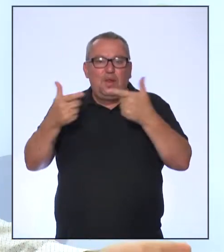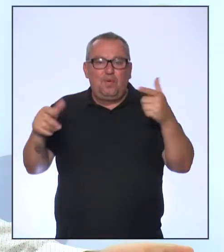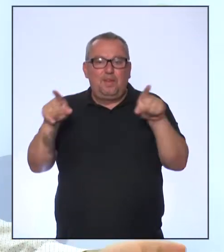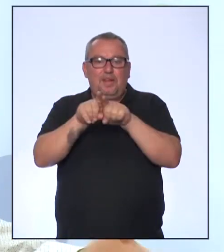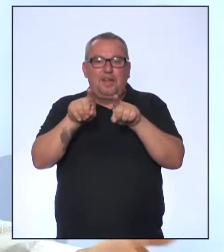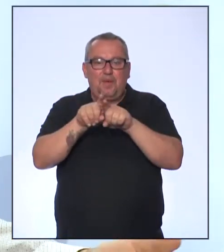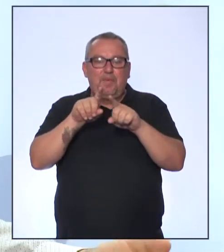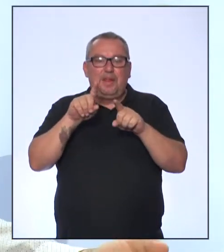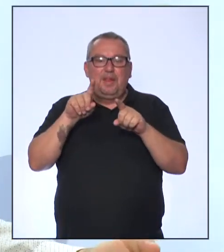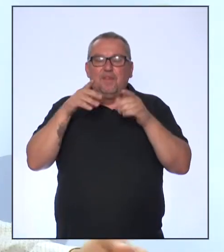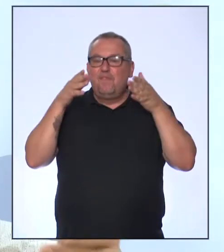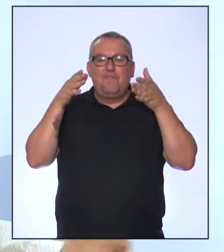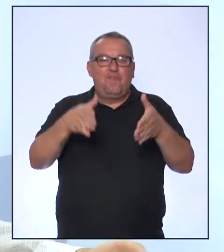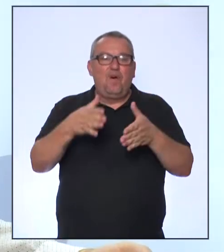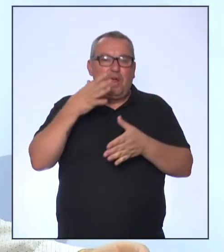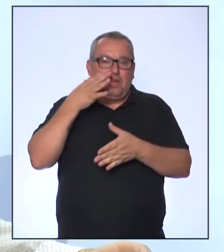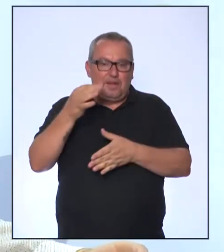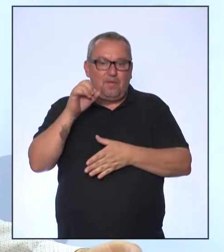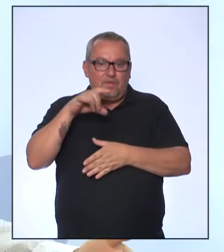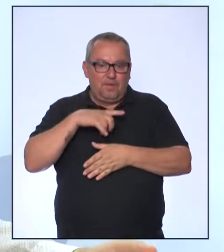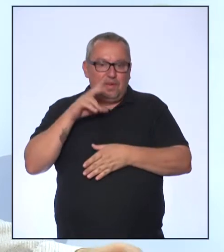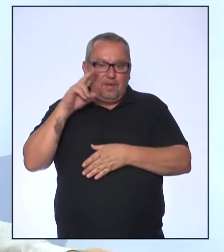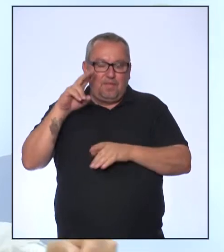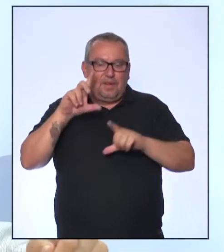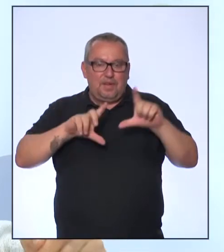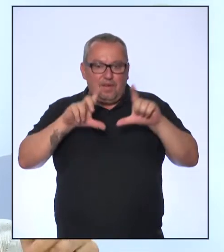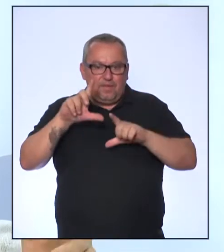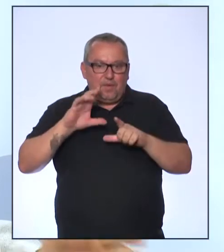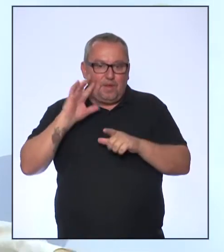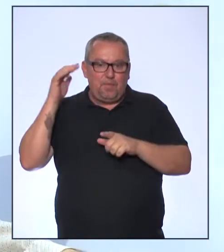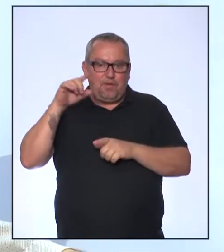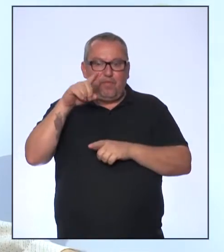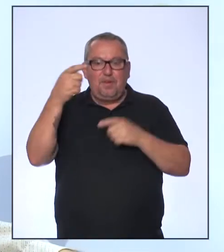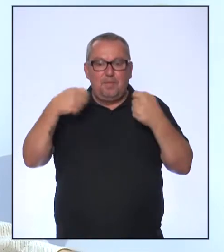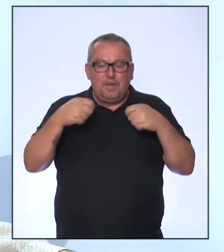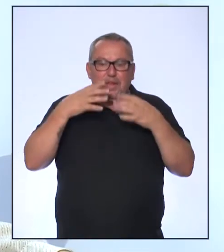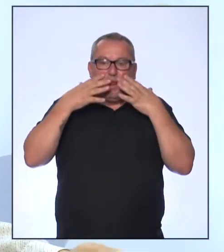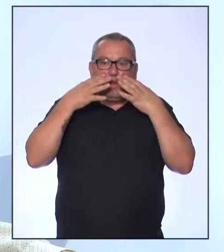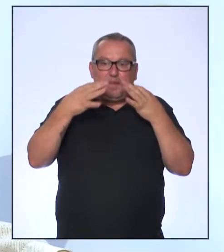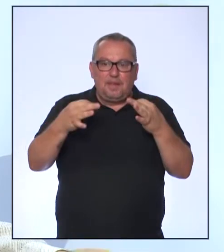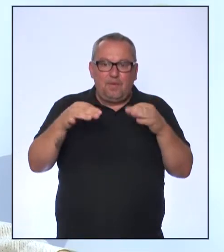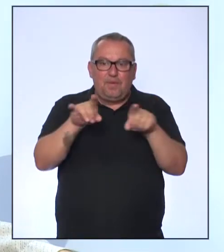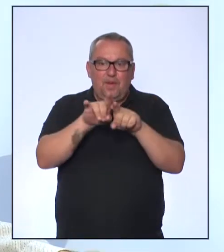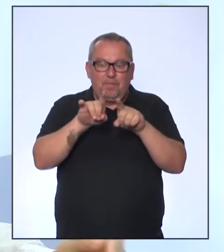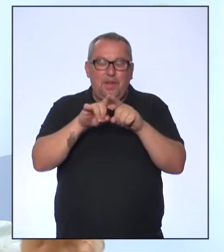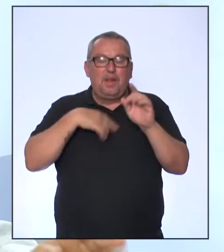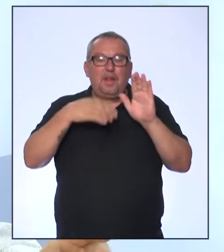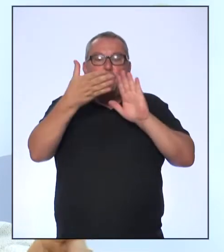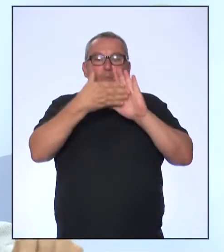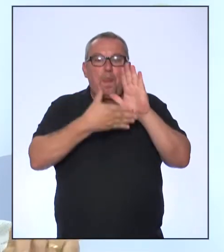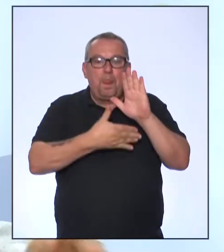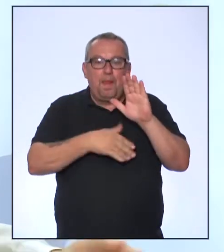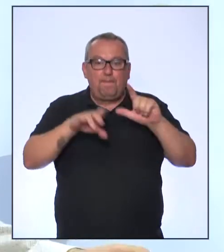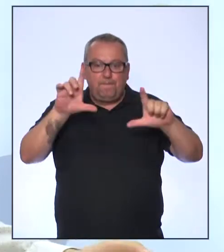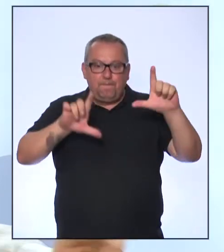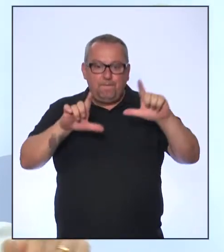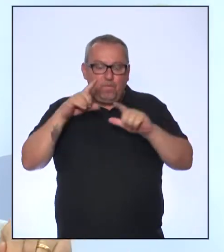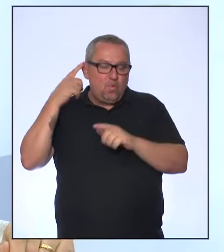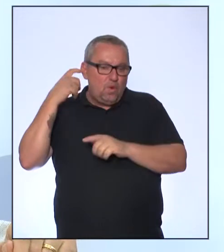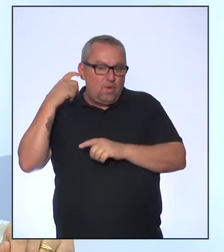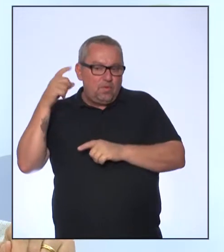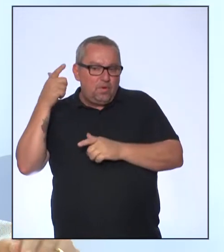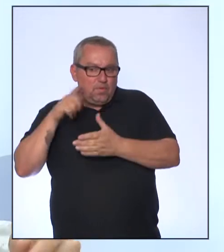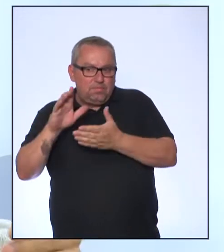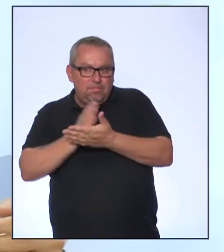não foca a atenção. Se você está assistindo a televisão, de repente, você precisa ter atenção dedicada àquele programa. Já no áudio, não. Você consegue dividir